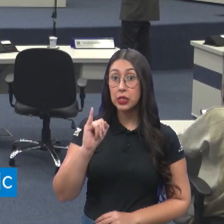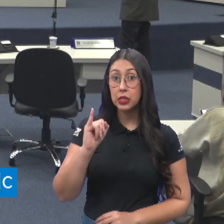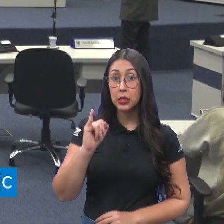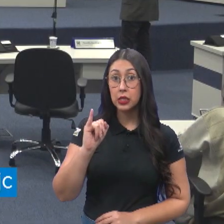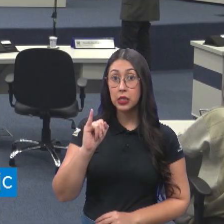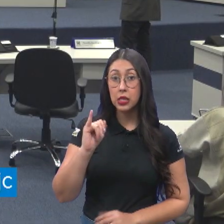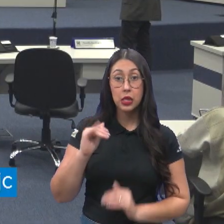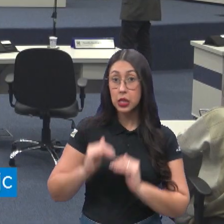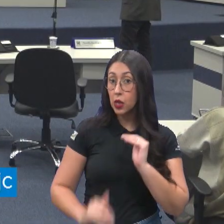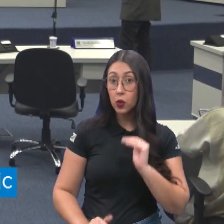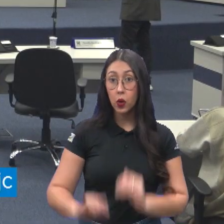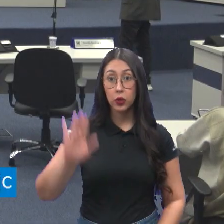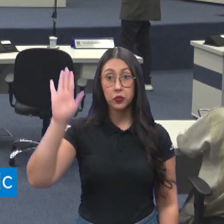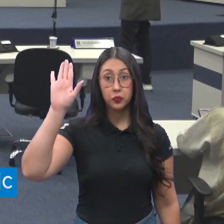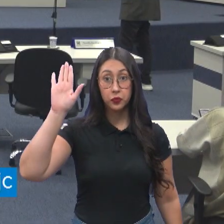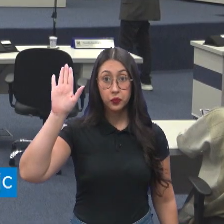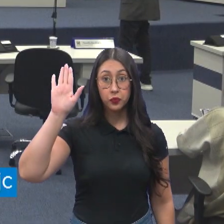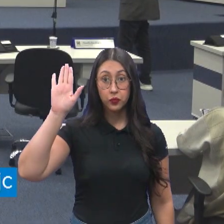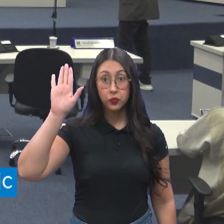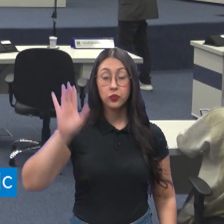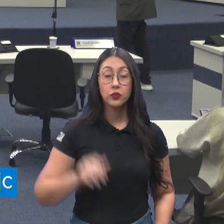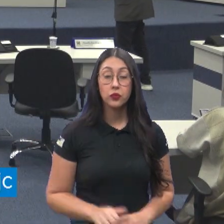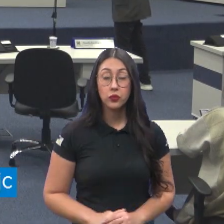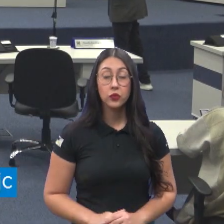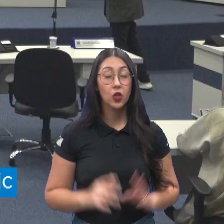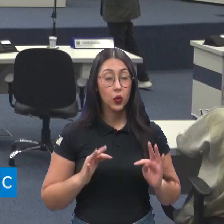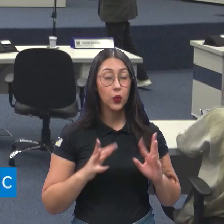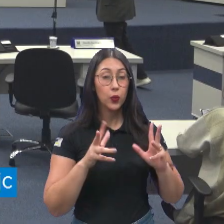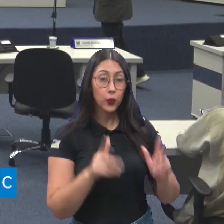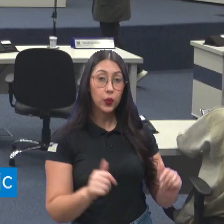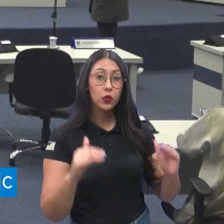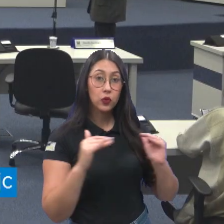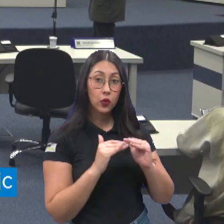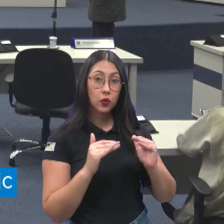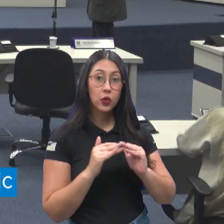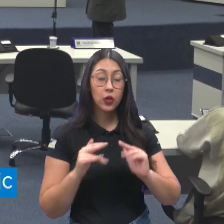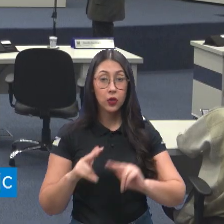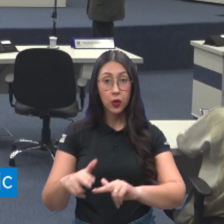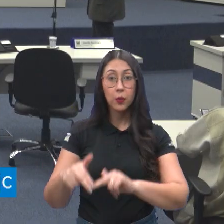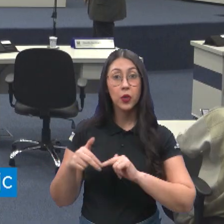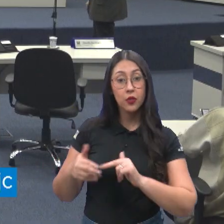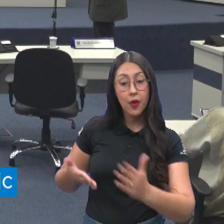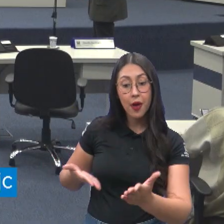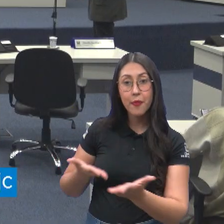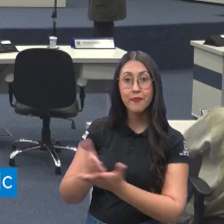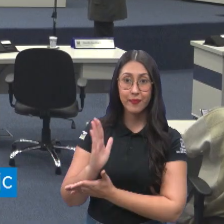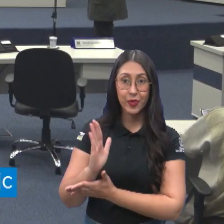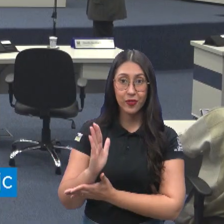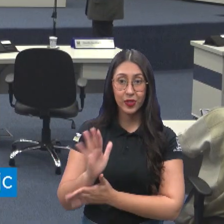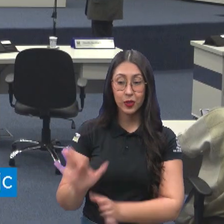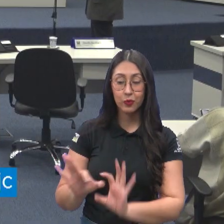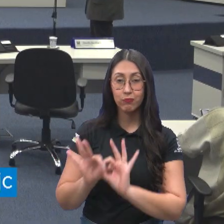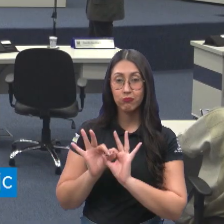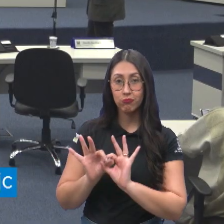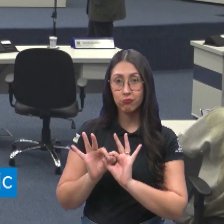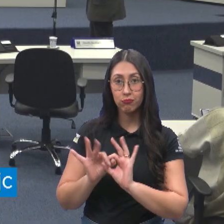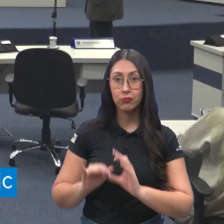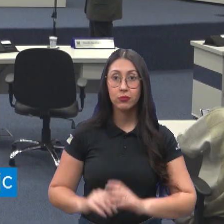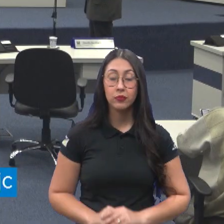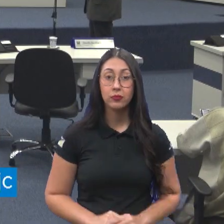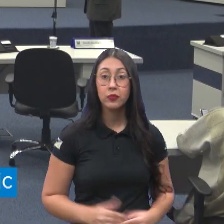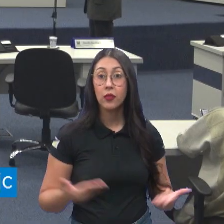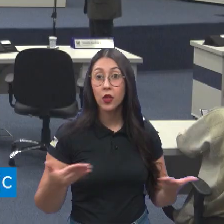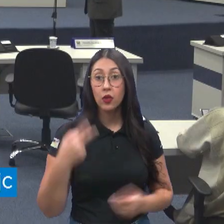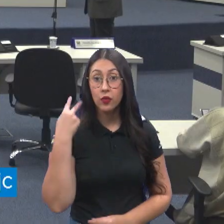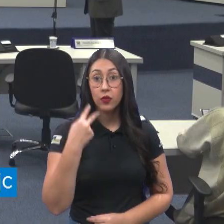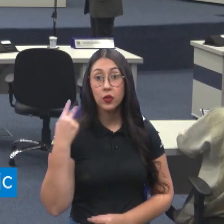permaneçam como estão, os contrários se manifestam. Nenhum voto contrário. Se nenhum voto contrário, está aprovado por unanimidade. Questão de ordem,